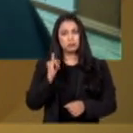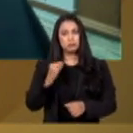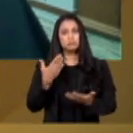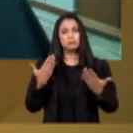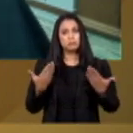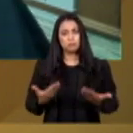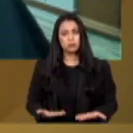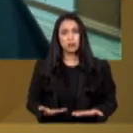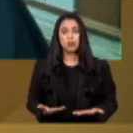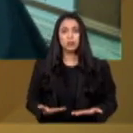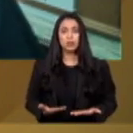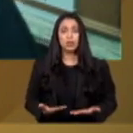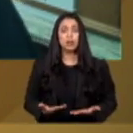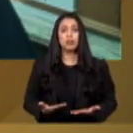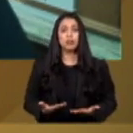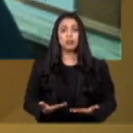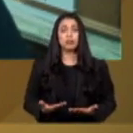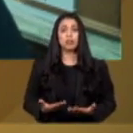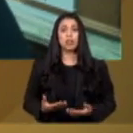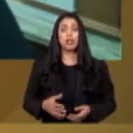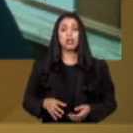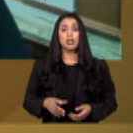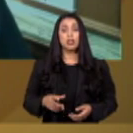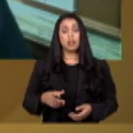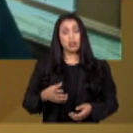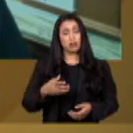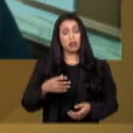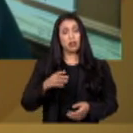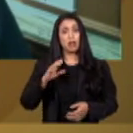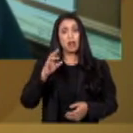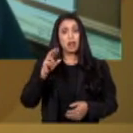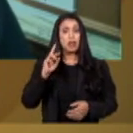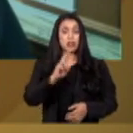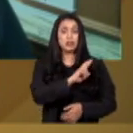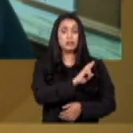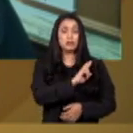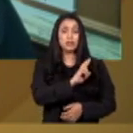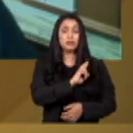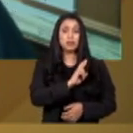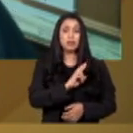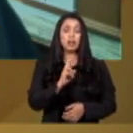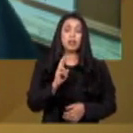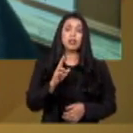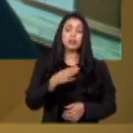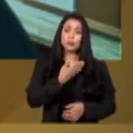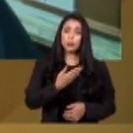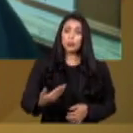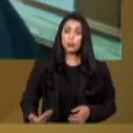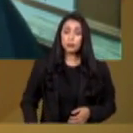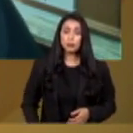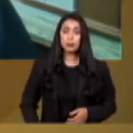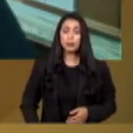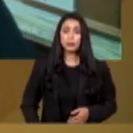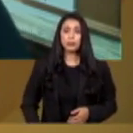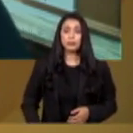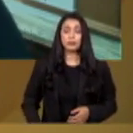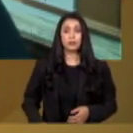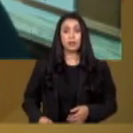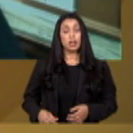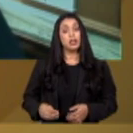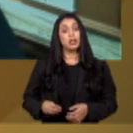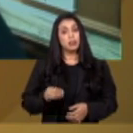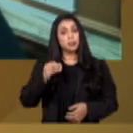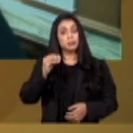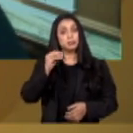inexcedível e supremacia do interesse público oi para pedir uma